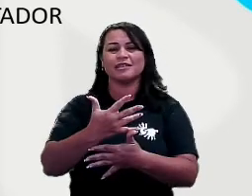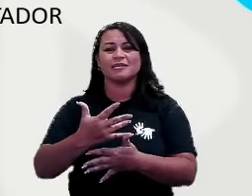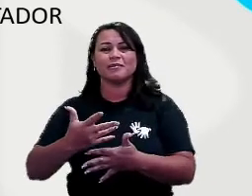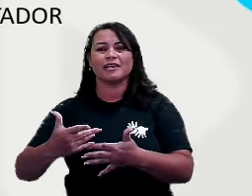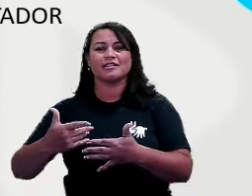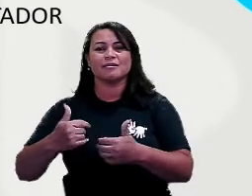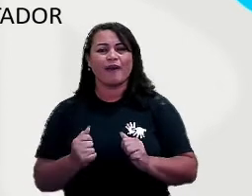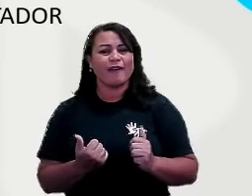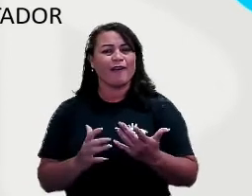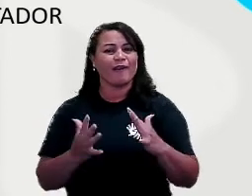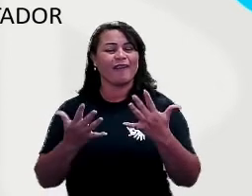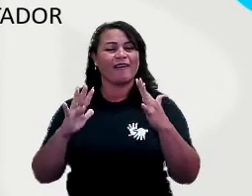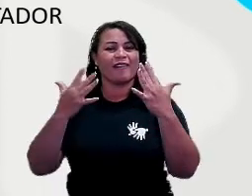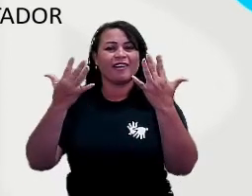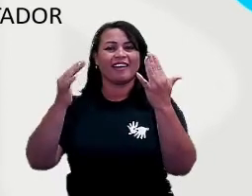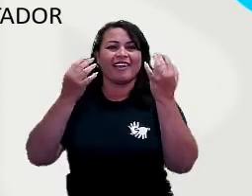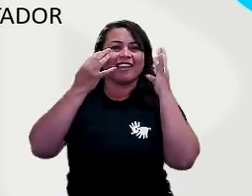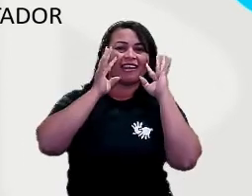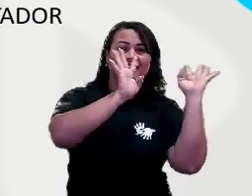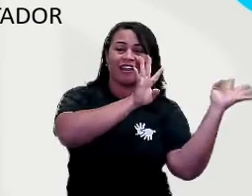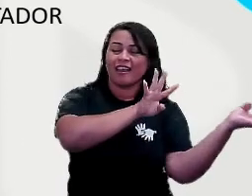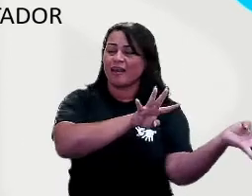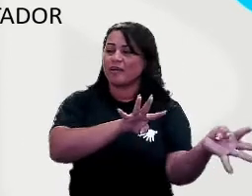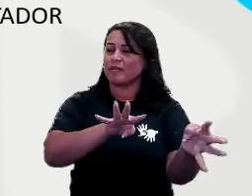Tuas irmãs de maior glória,